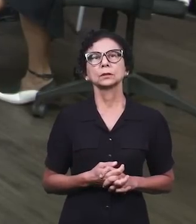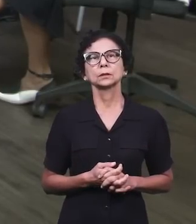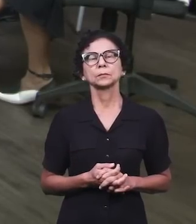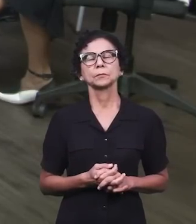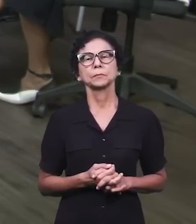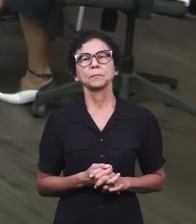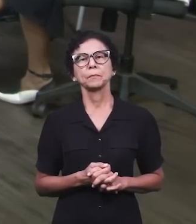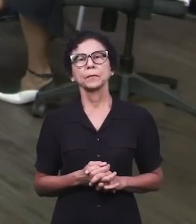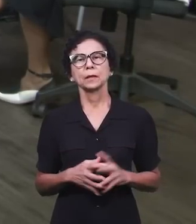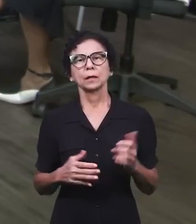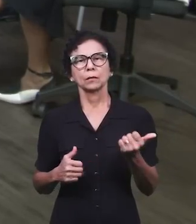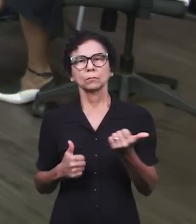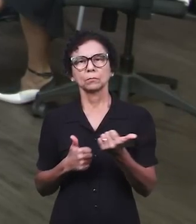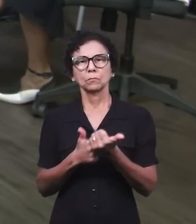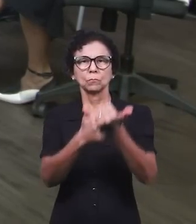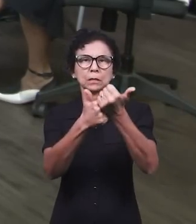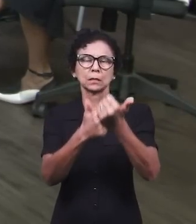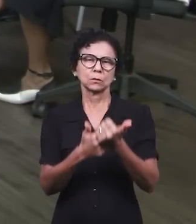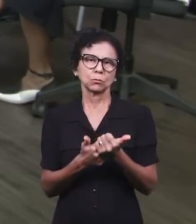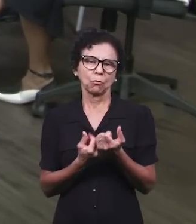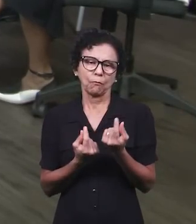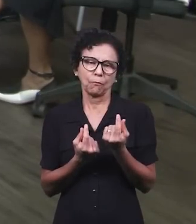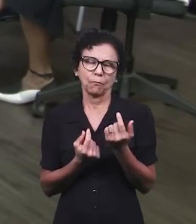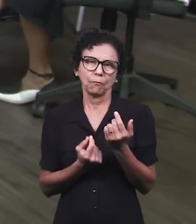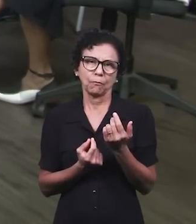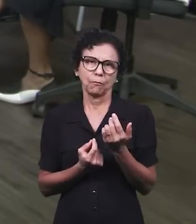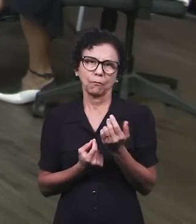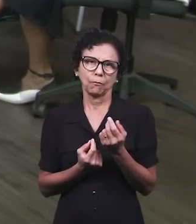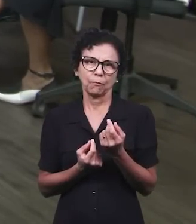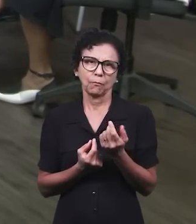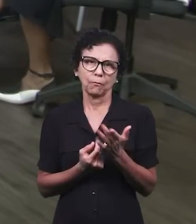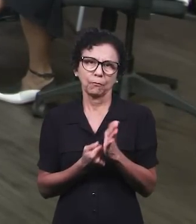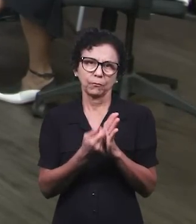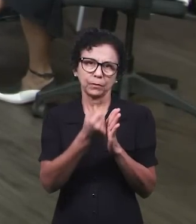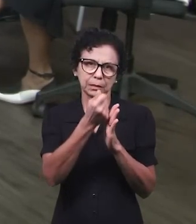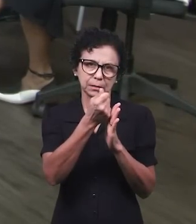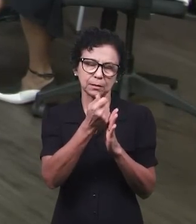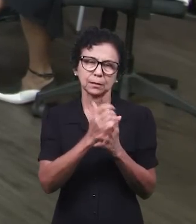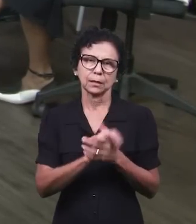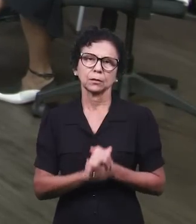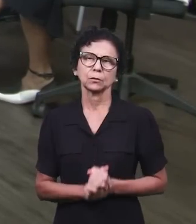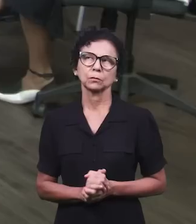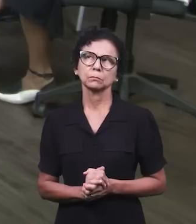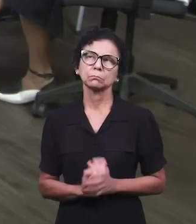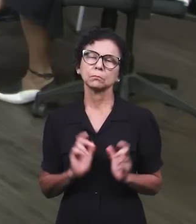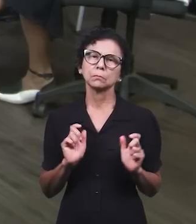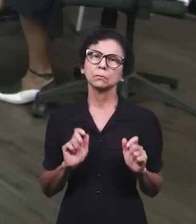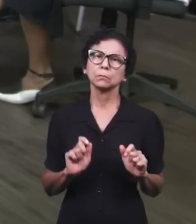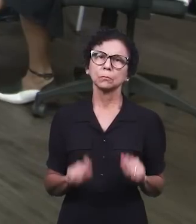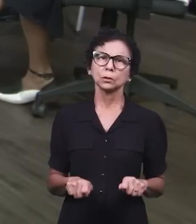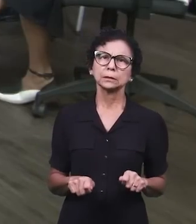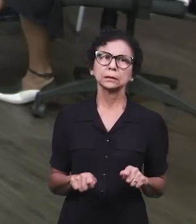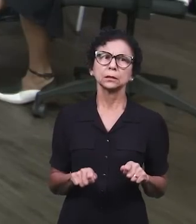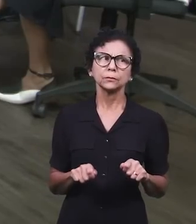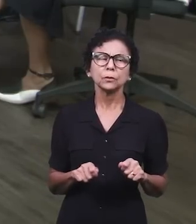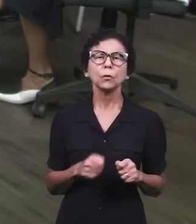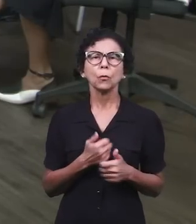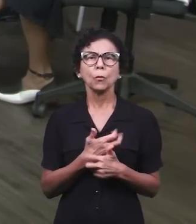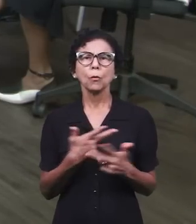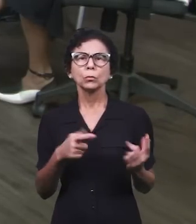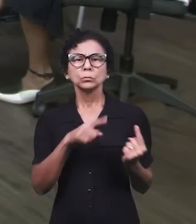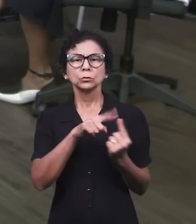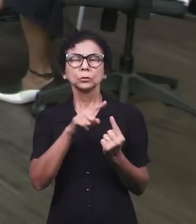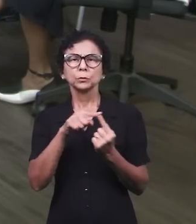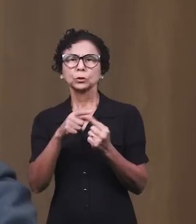financeiro, não é a minha especificidade, você tem hoje, por exemplo, opções muito melhores do que deixar o dinheiro na